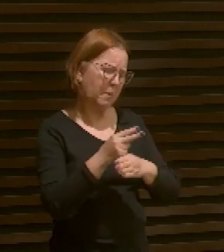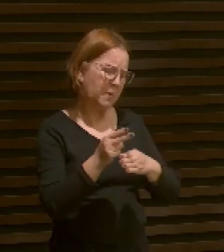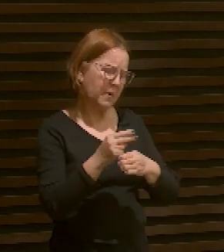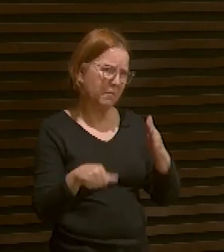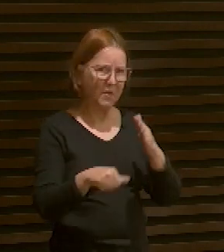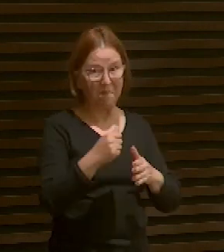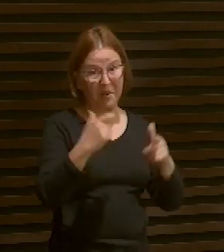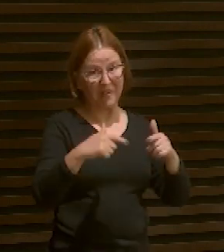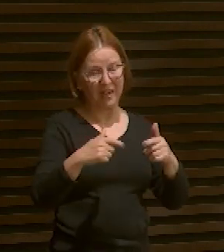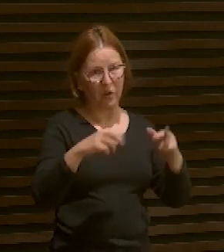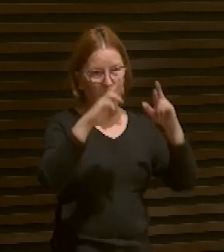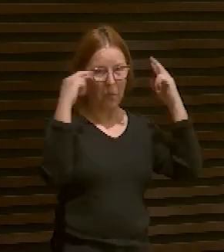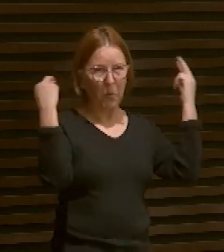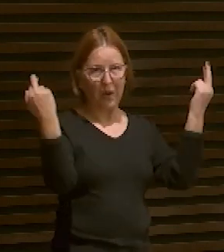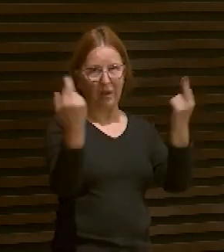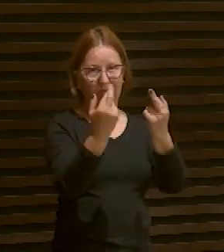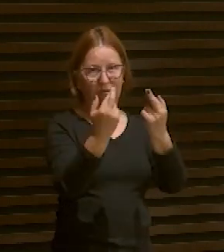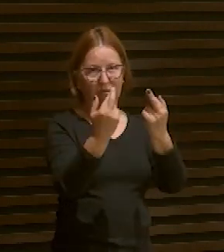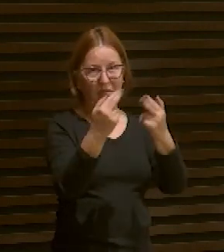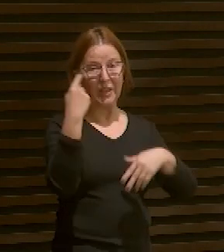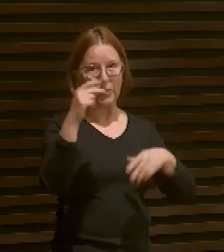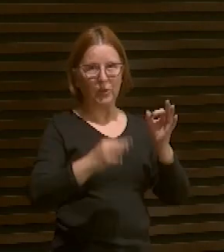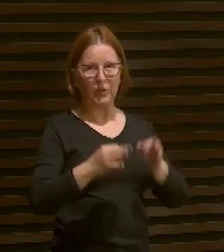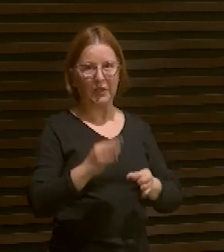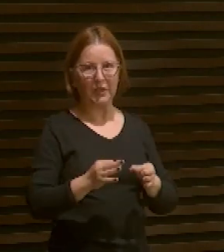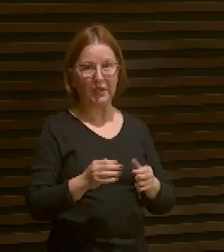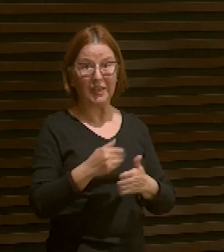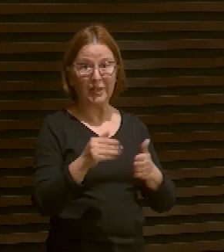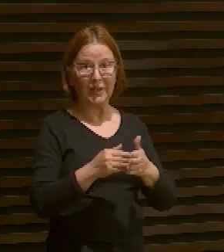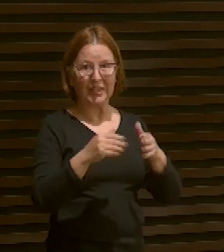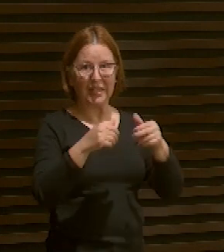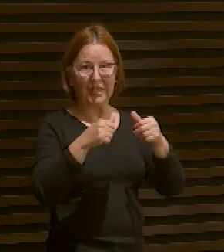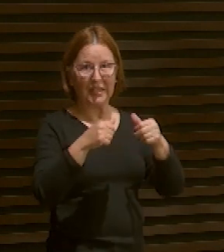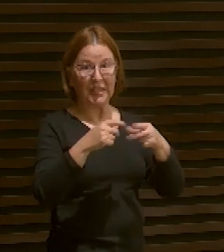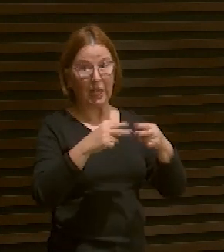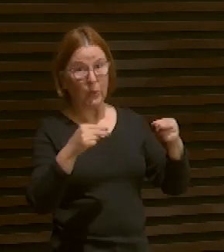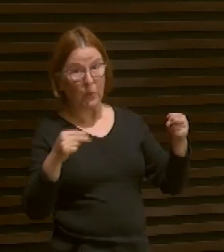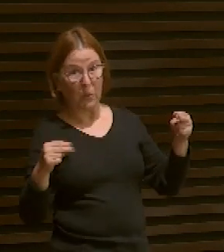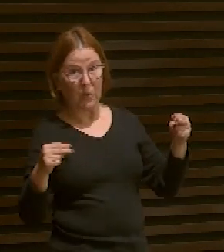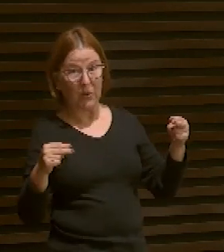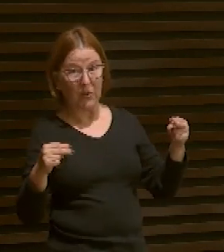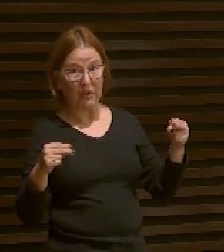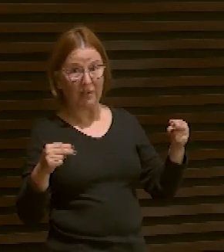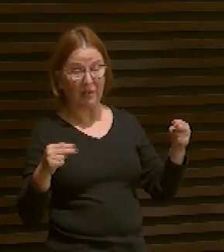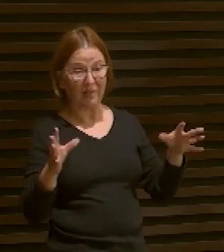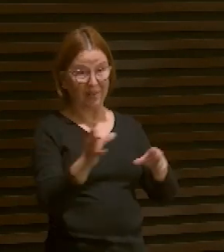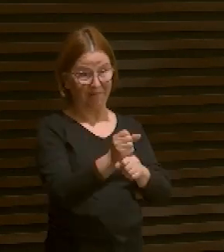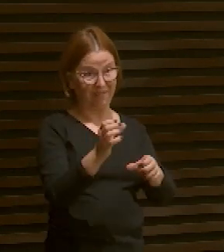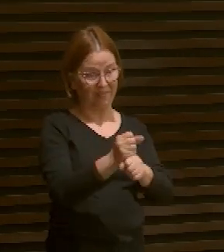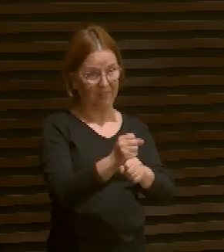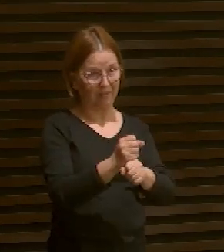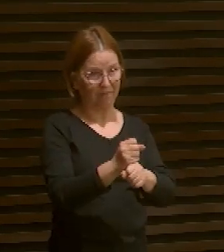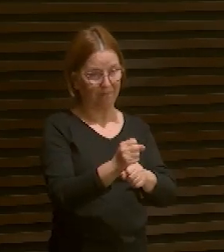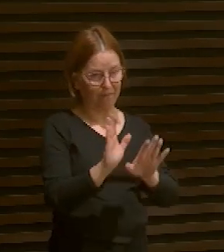lugar o reino e a sua justiça, e todas as coisas vos serão acrescentadas. Não